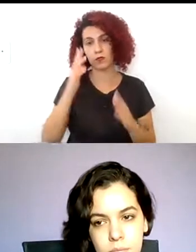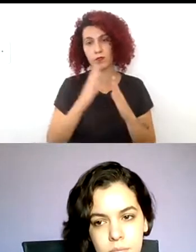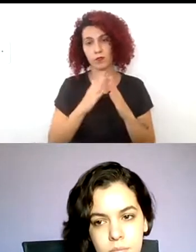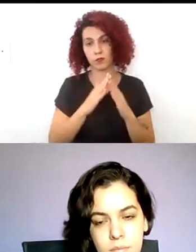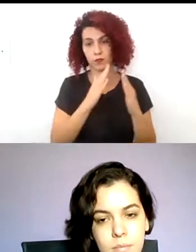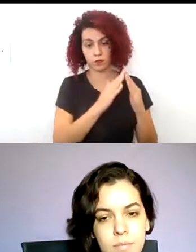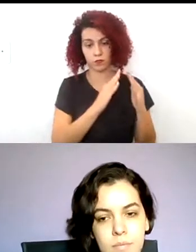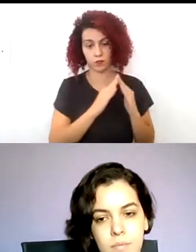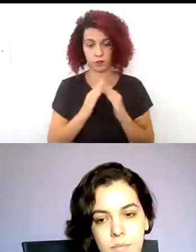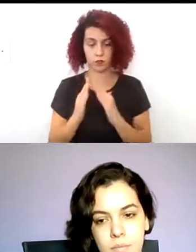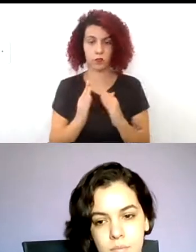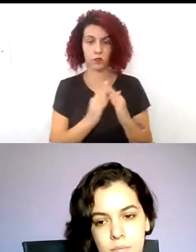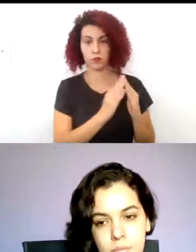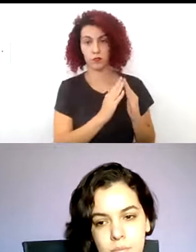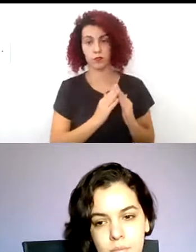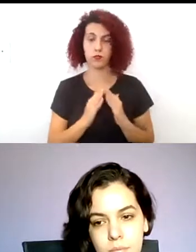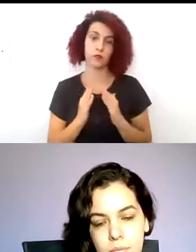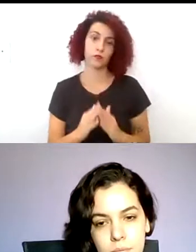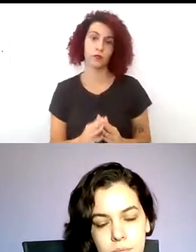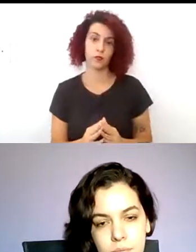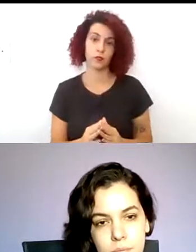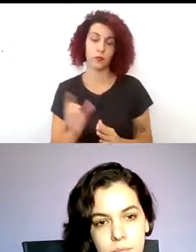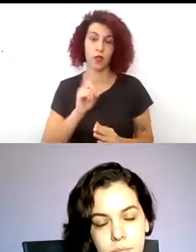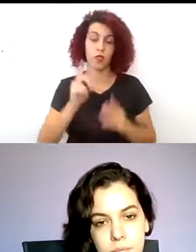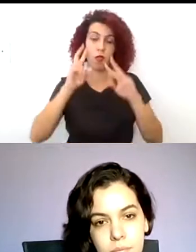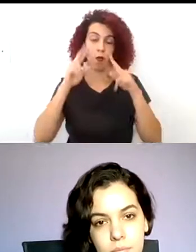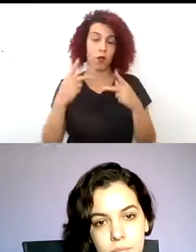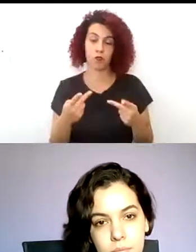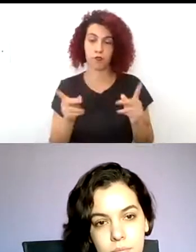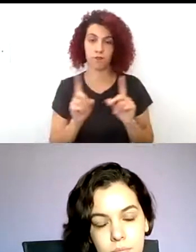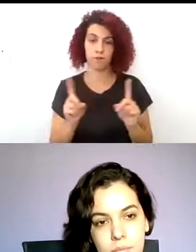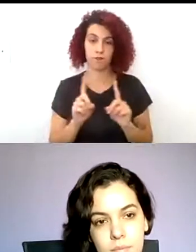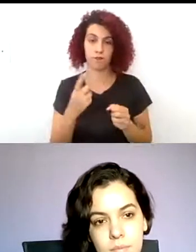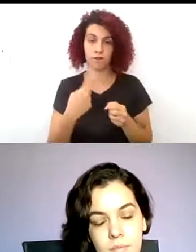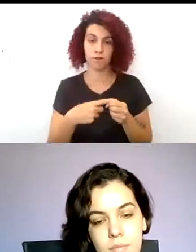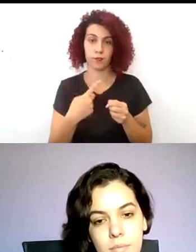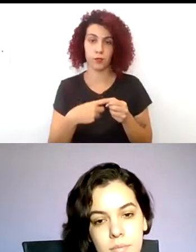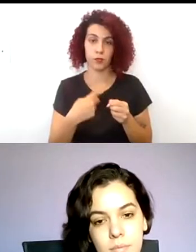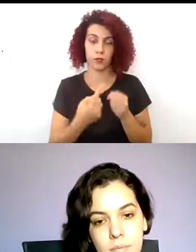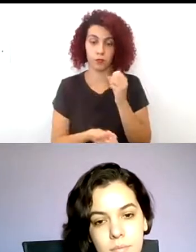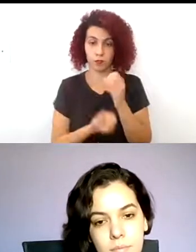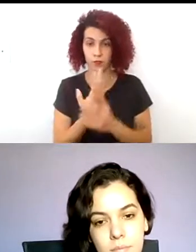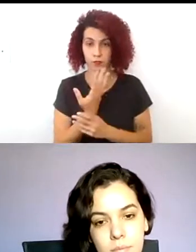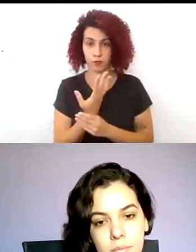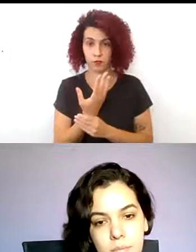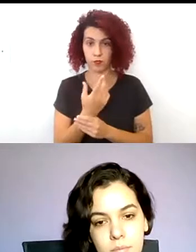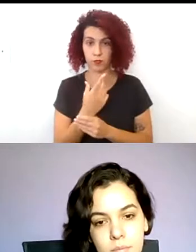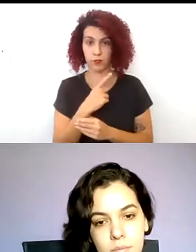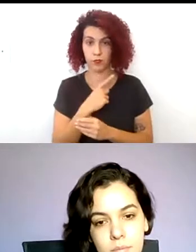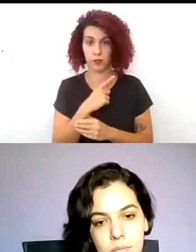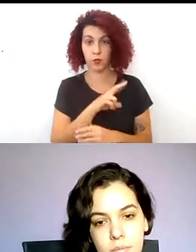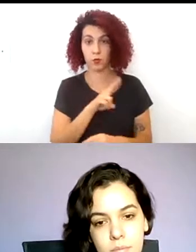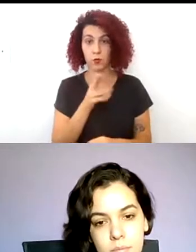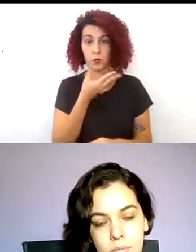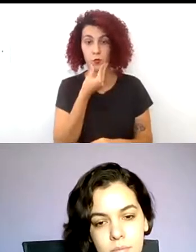como vila e ele não reconhecem que a cidade foi fundada tem um não tem o nome